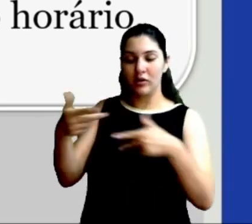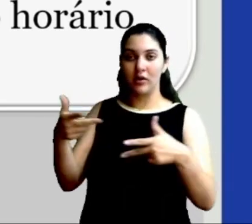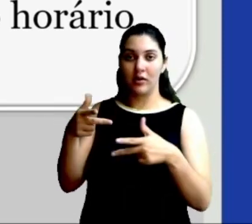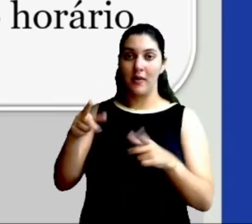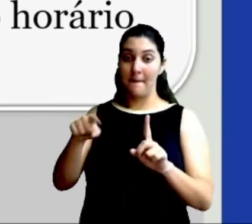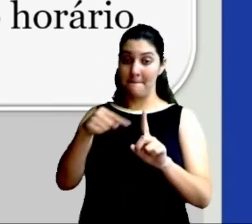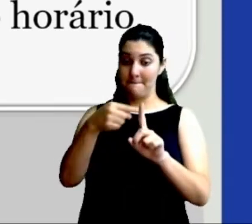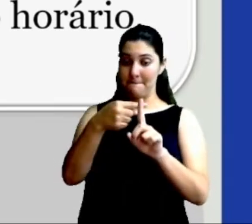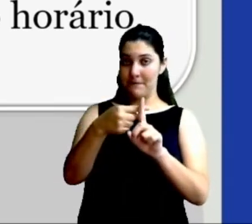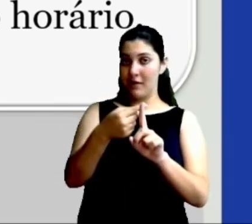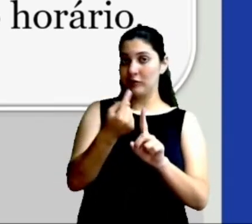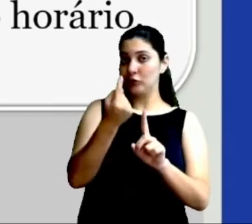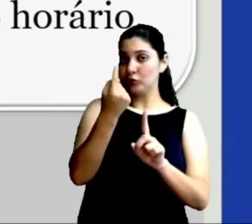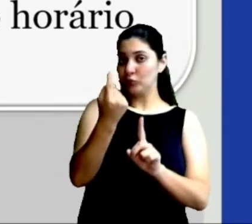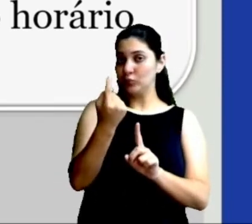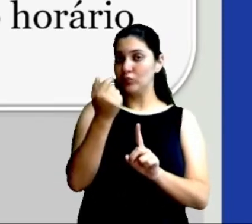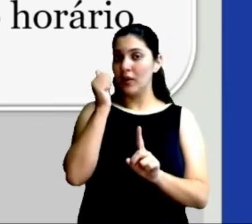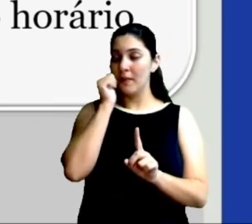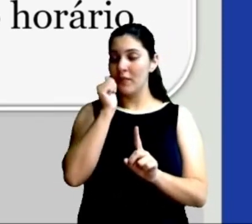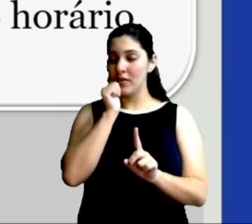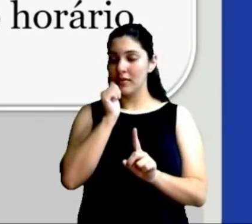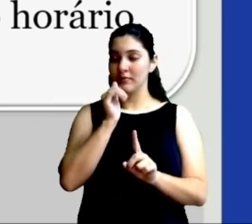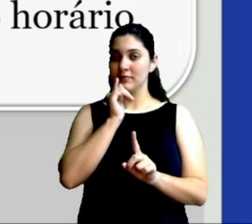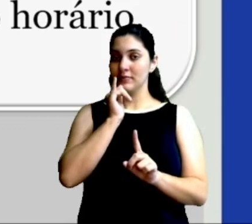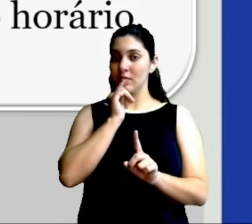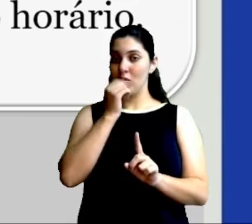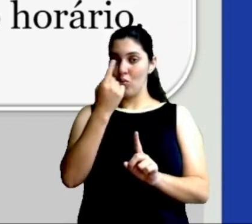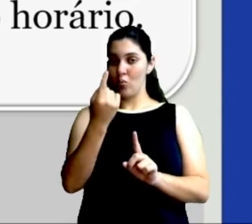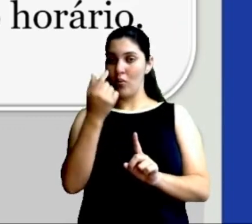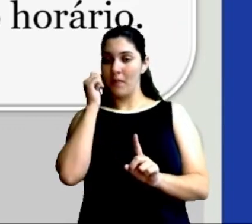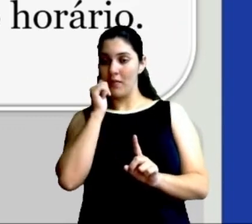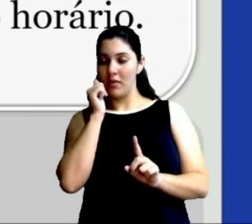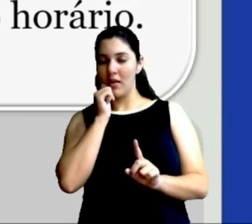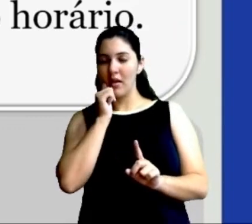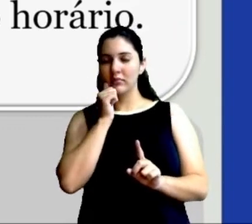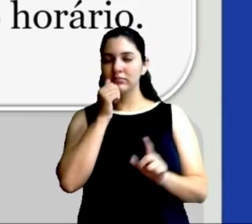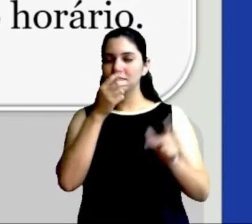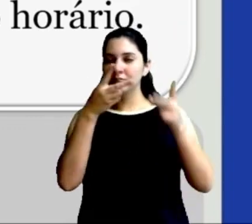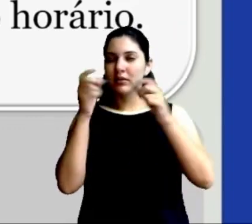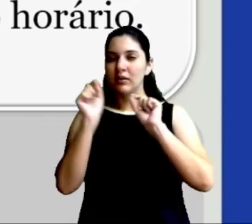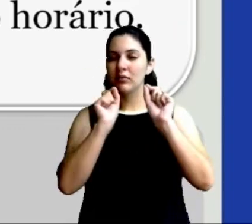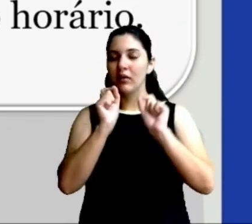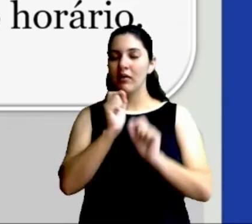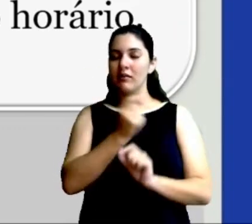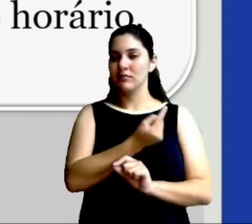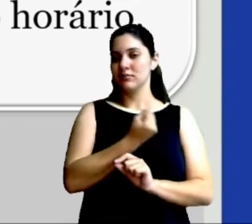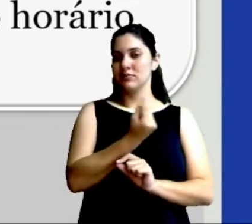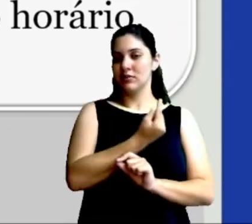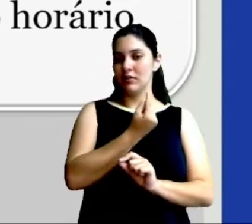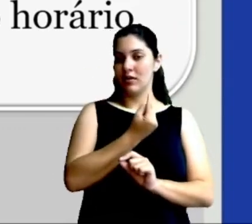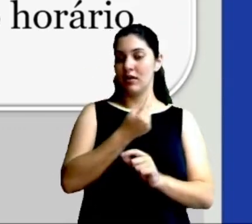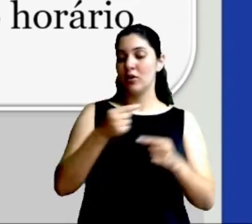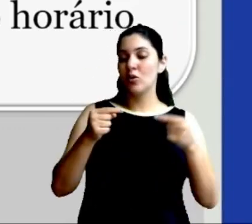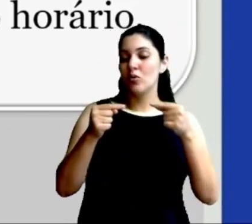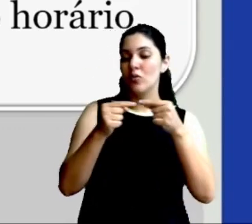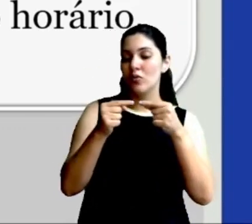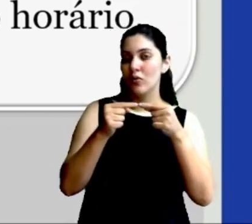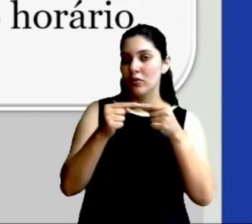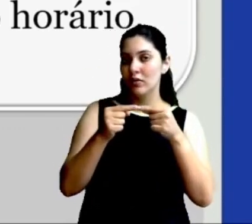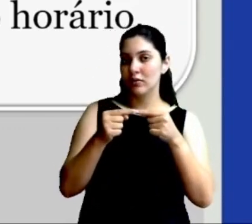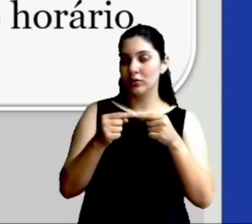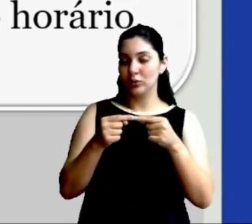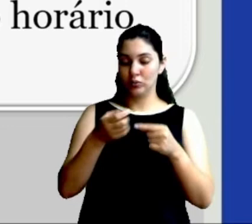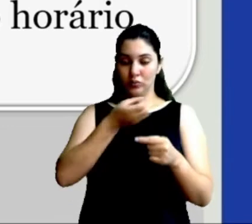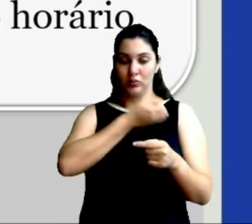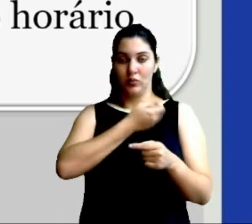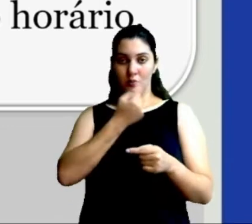mais de uma mulher. Então, uma mulher aí, isso dá a noção aí de singular. Então, concordando aí com o número